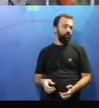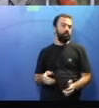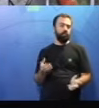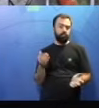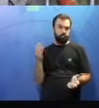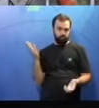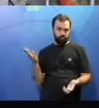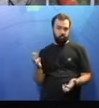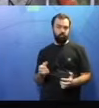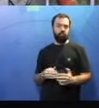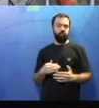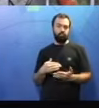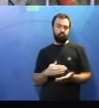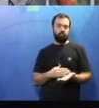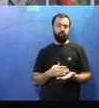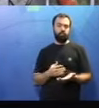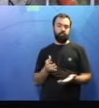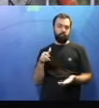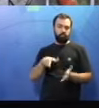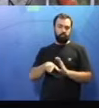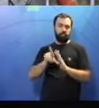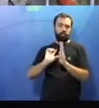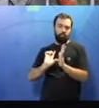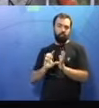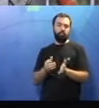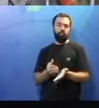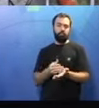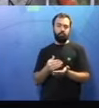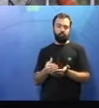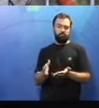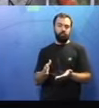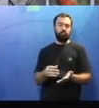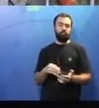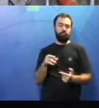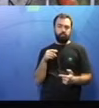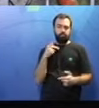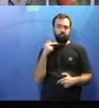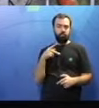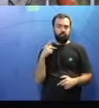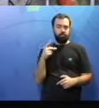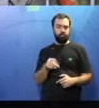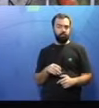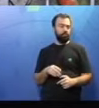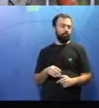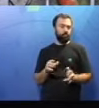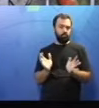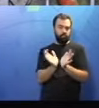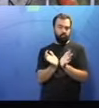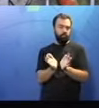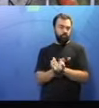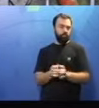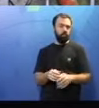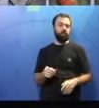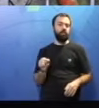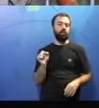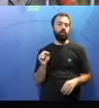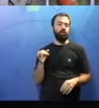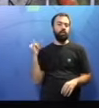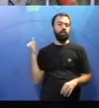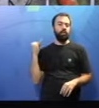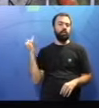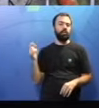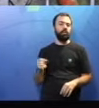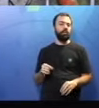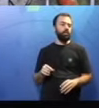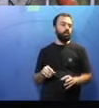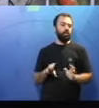Bom, antes de começar a falar de domínio por domínio, reino por reino, é interessante relembrar alguns conceitos. Primeiramente, qual que é a